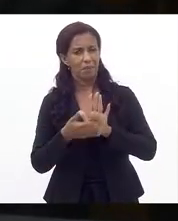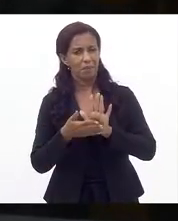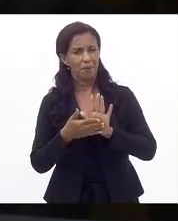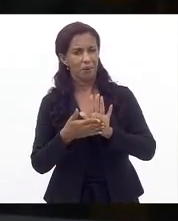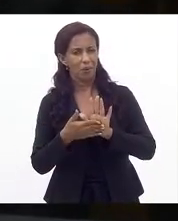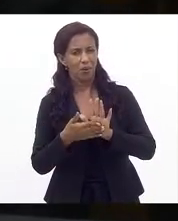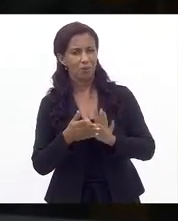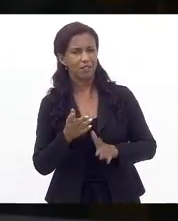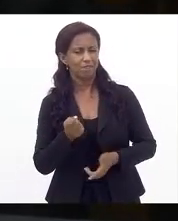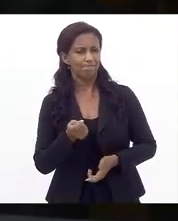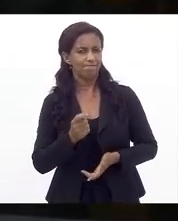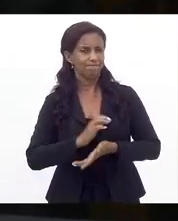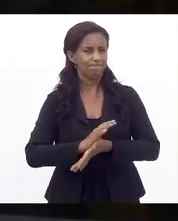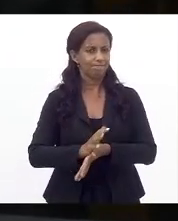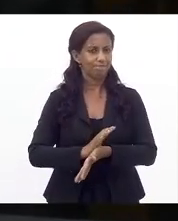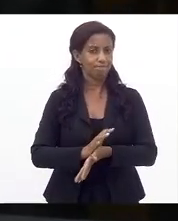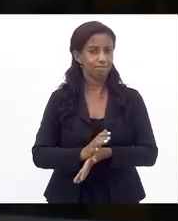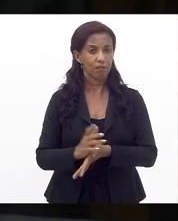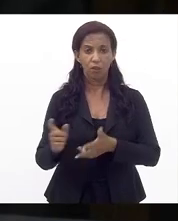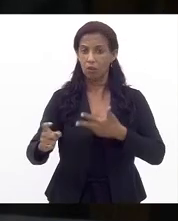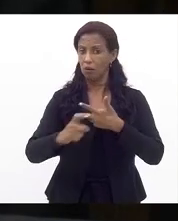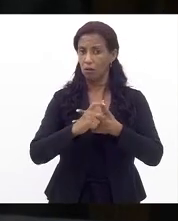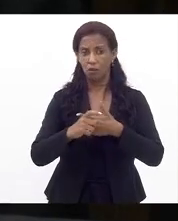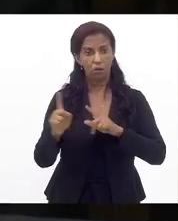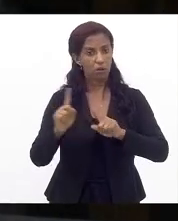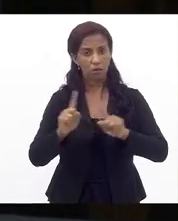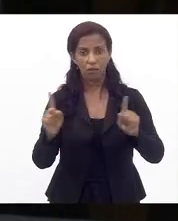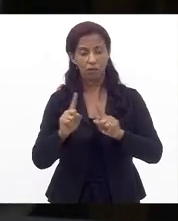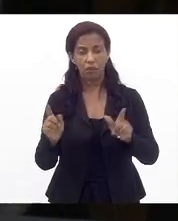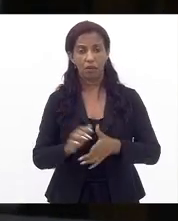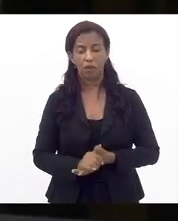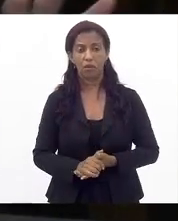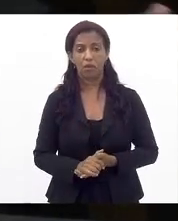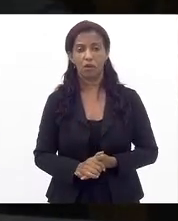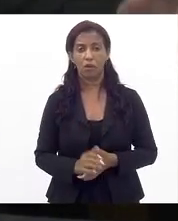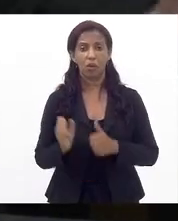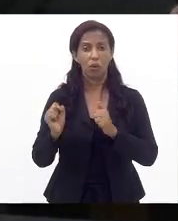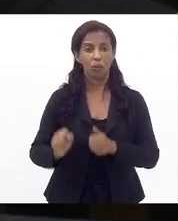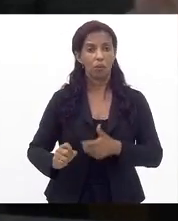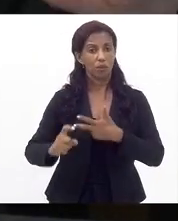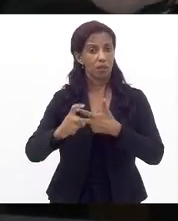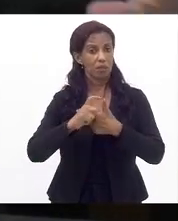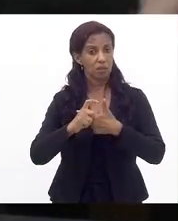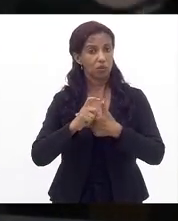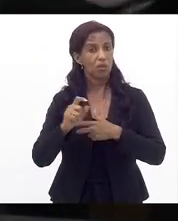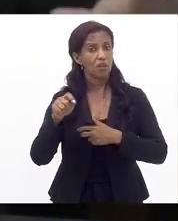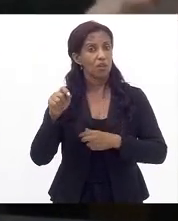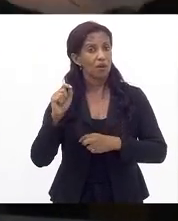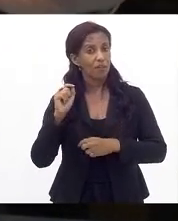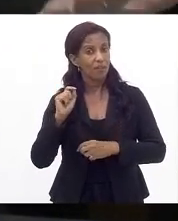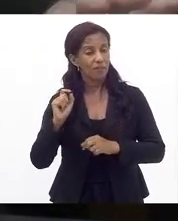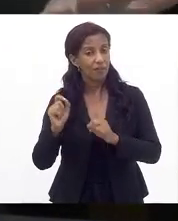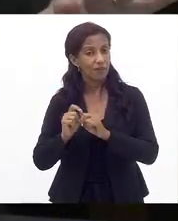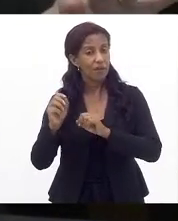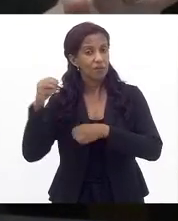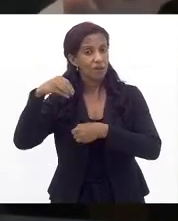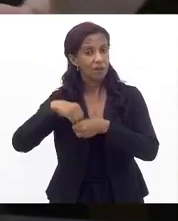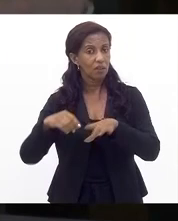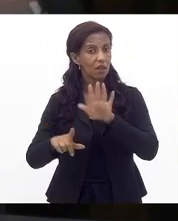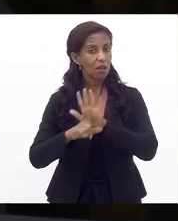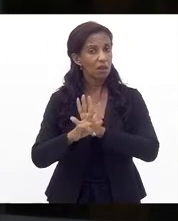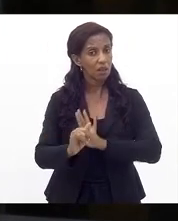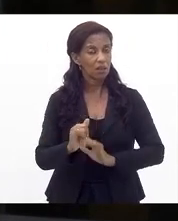maldade então Poder Executivo não fez isso Poder Executivo fez aquilo que está previsto na